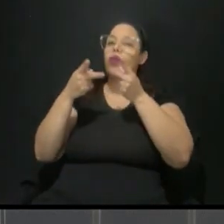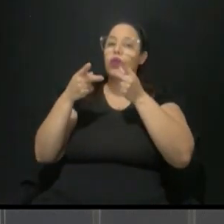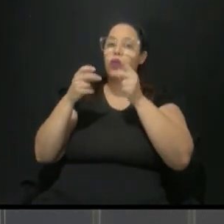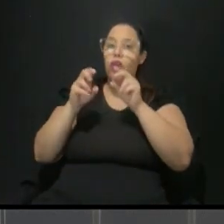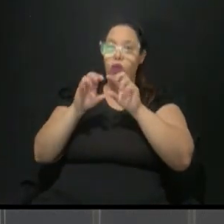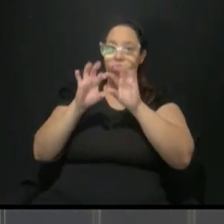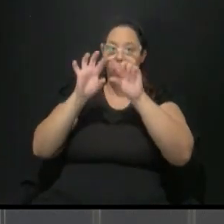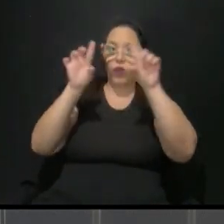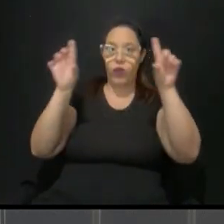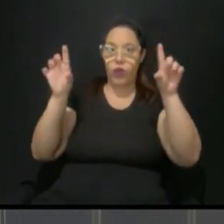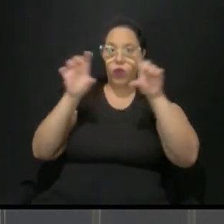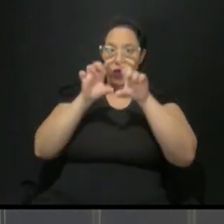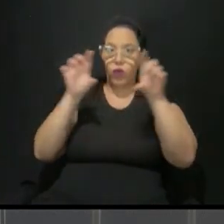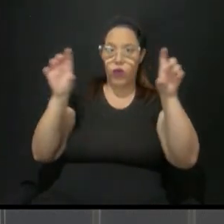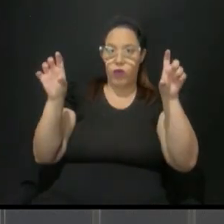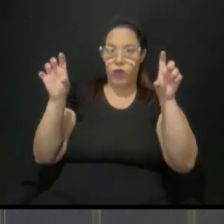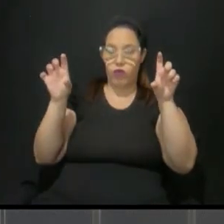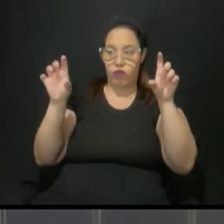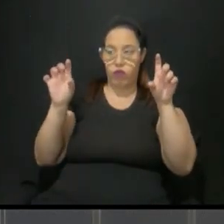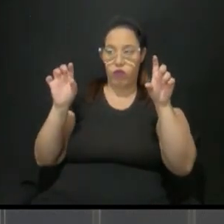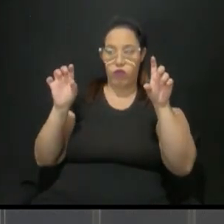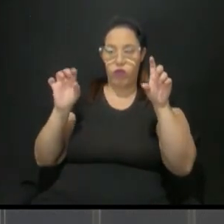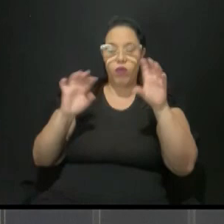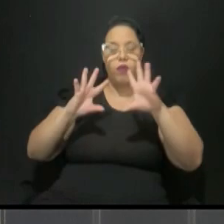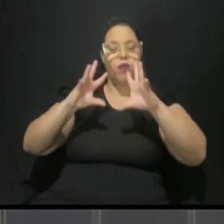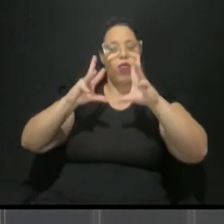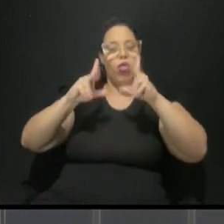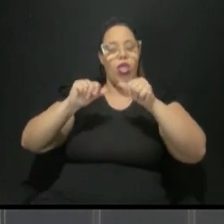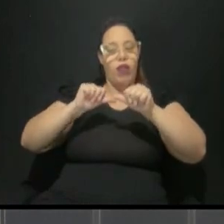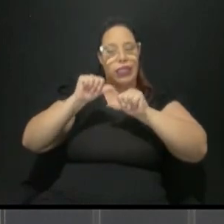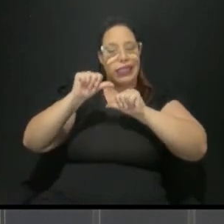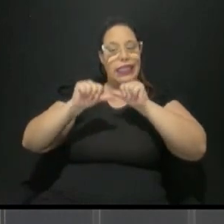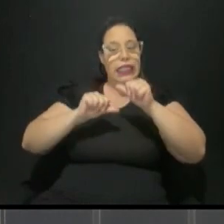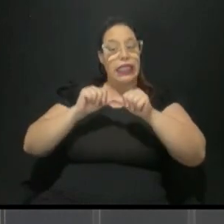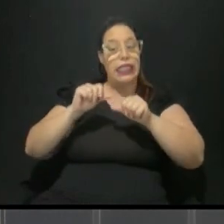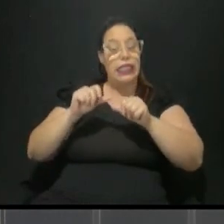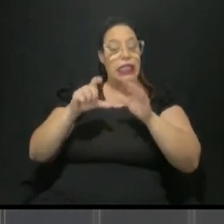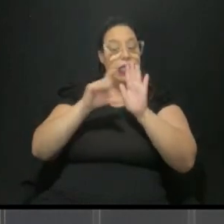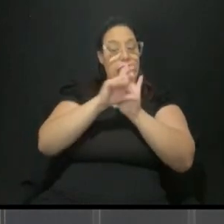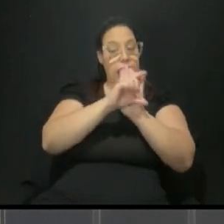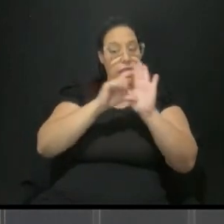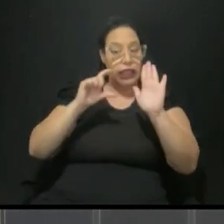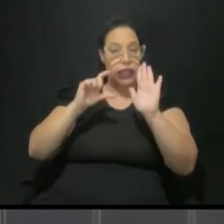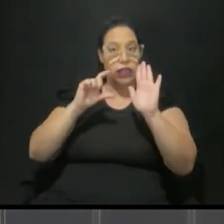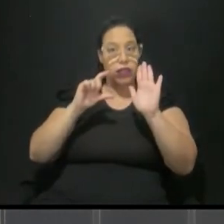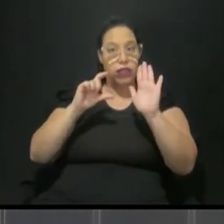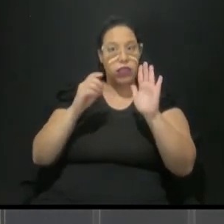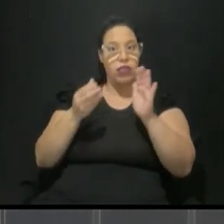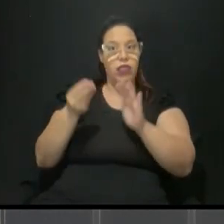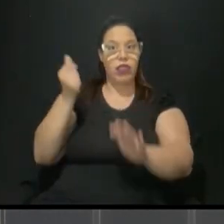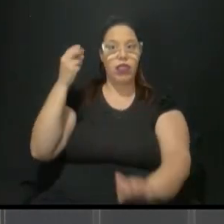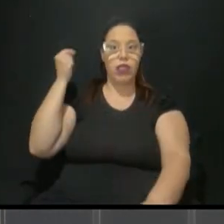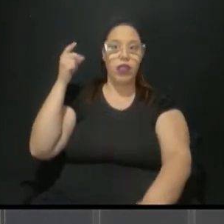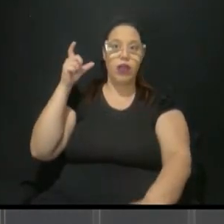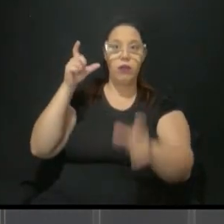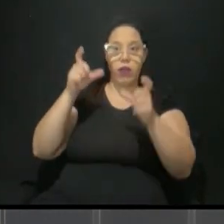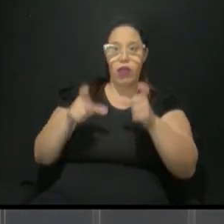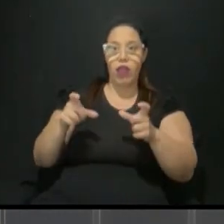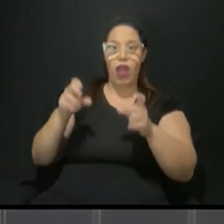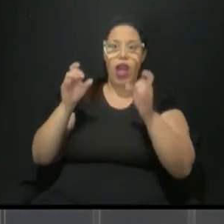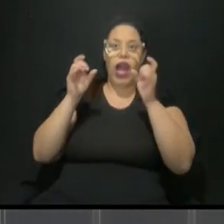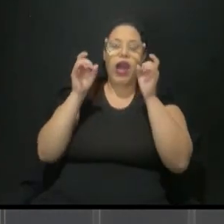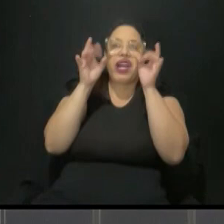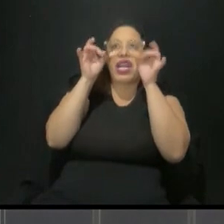que também houve toda uma mudança de terminologia, então lá atrás era pessoa especial,